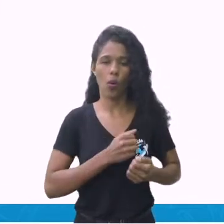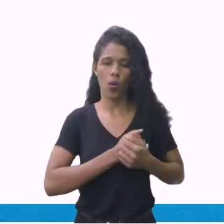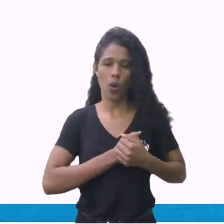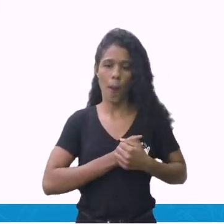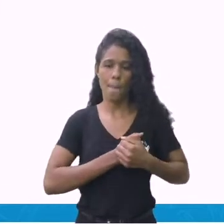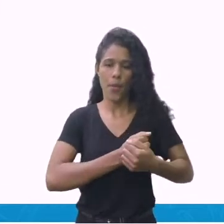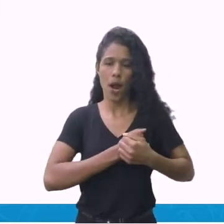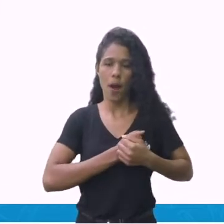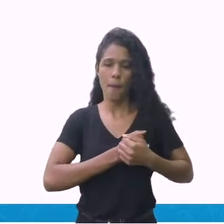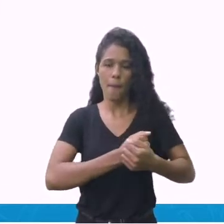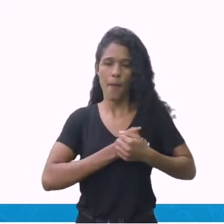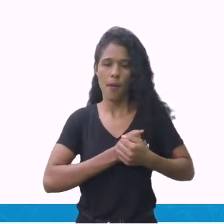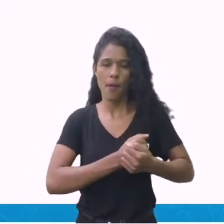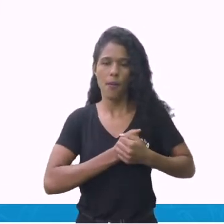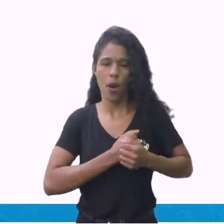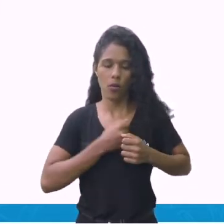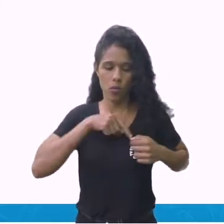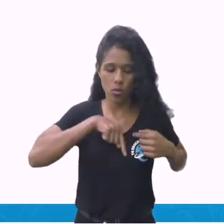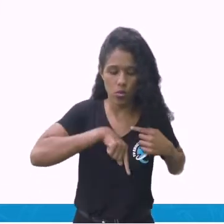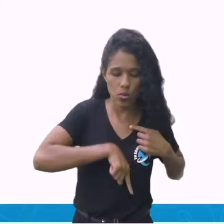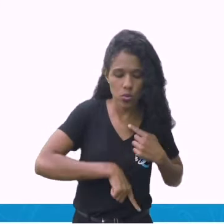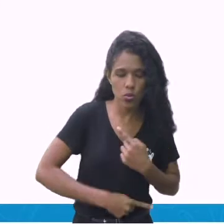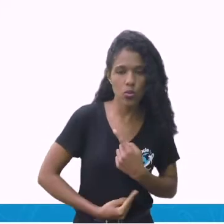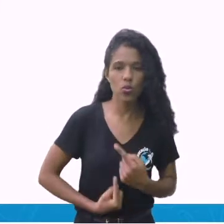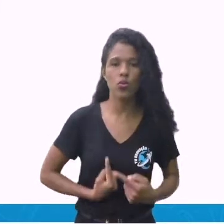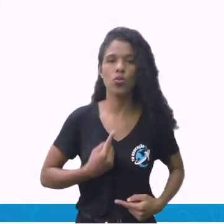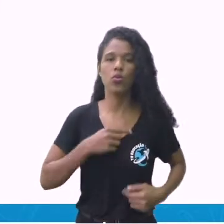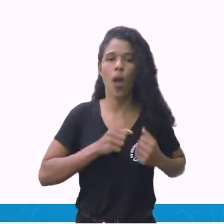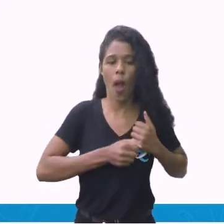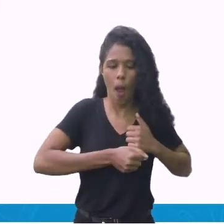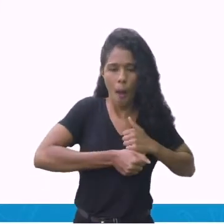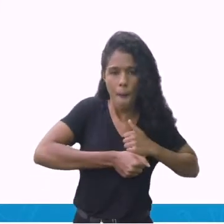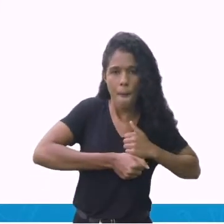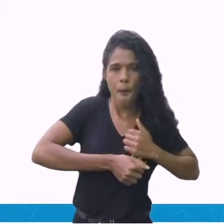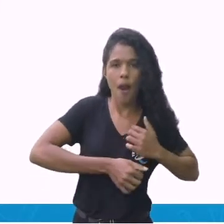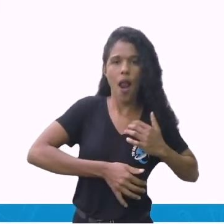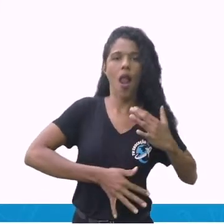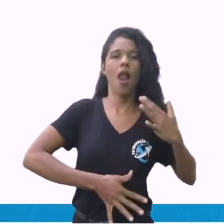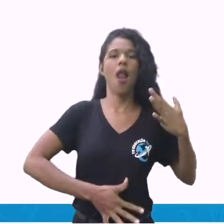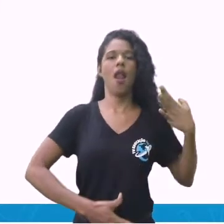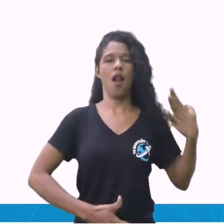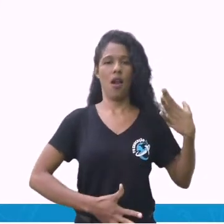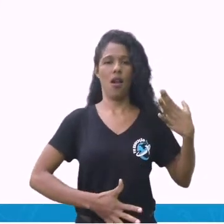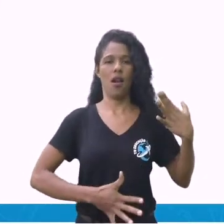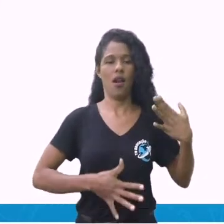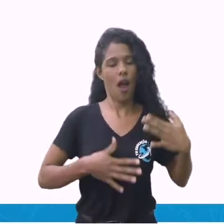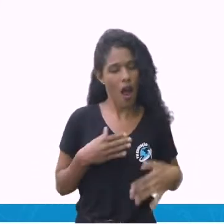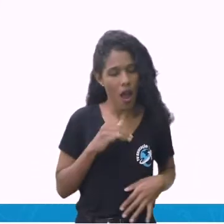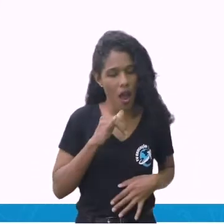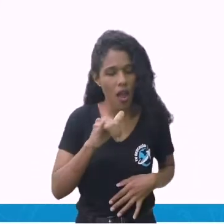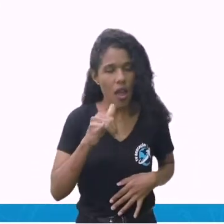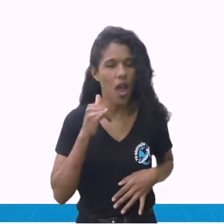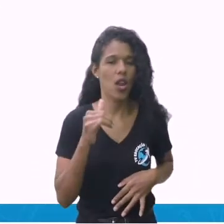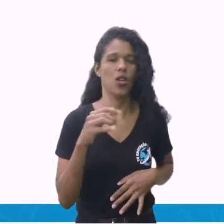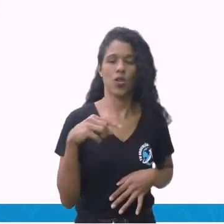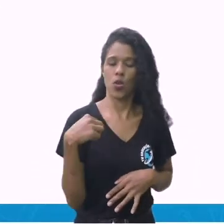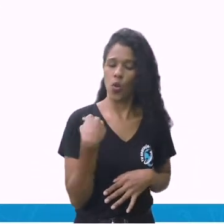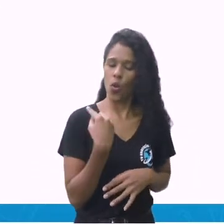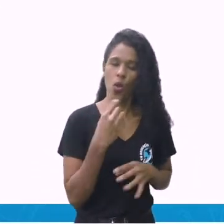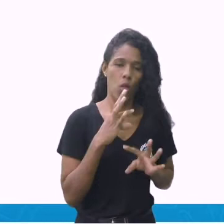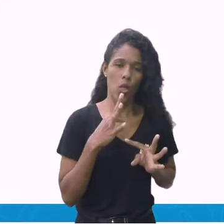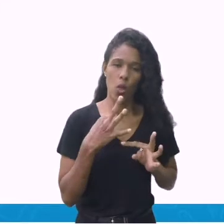todo o seu corpo, distribuindo todo esse nutriente, né, para o seu